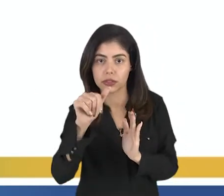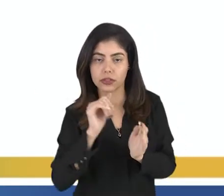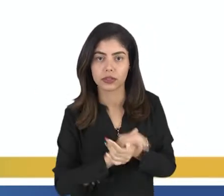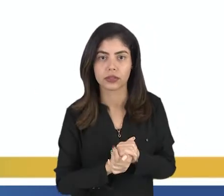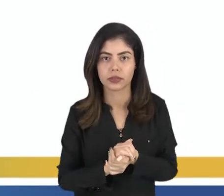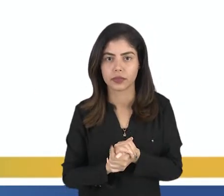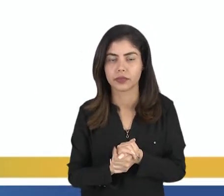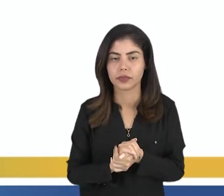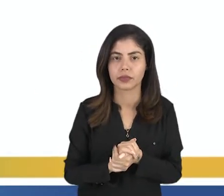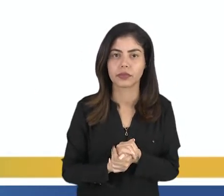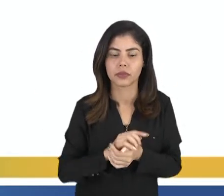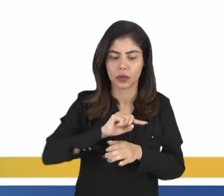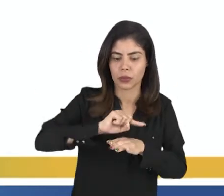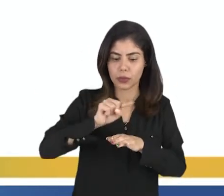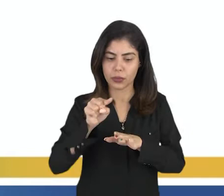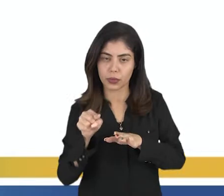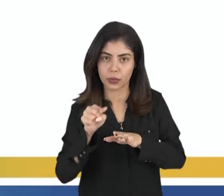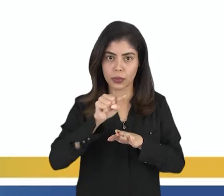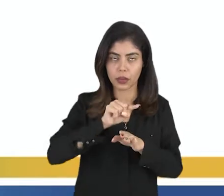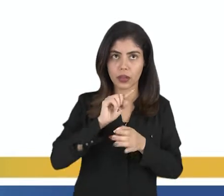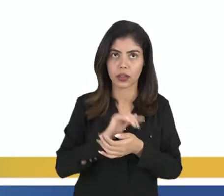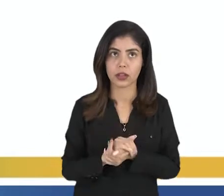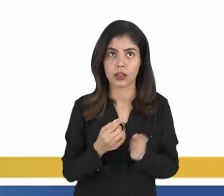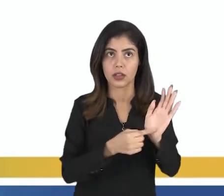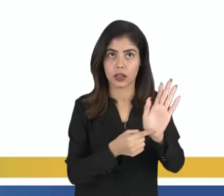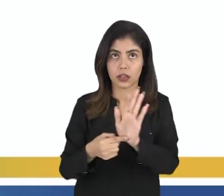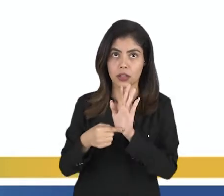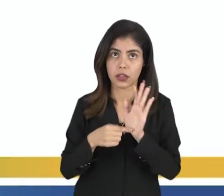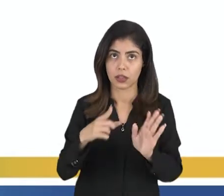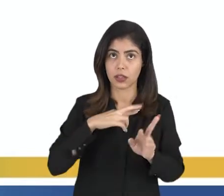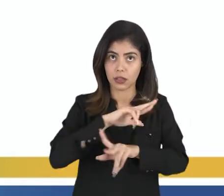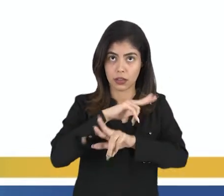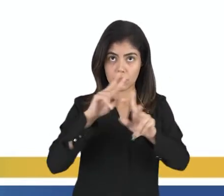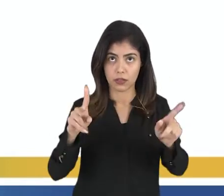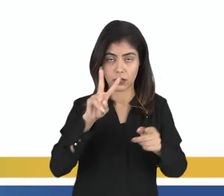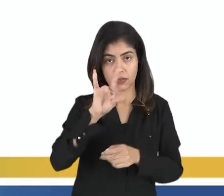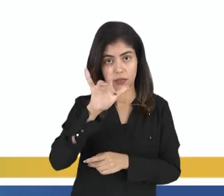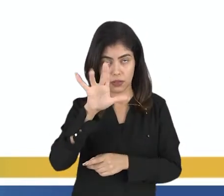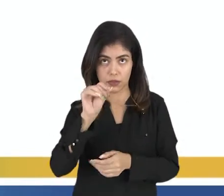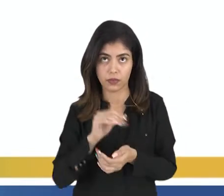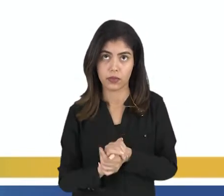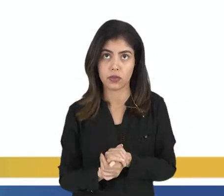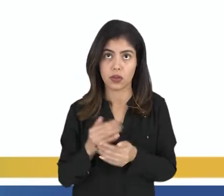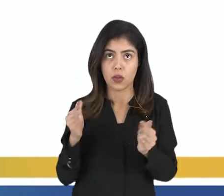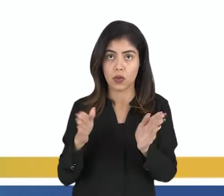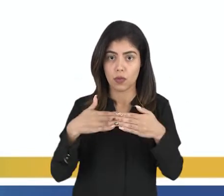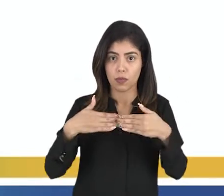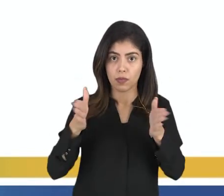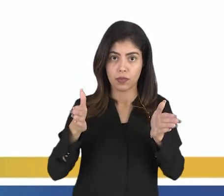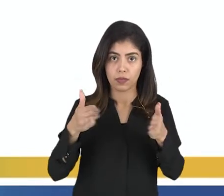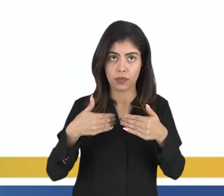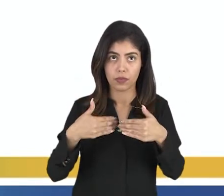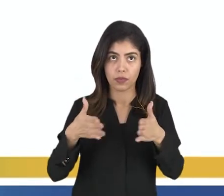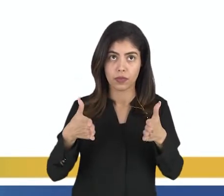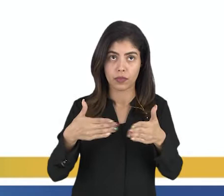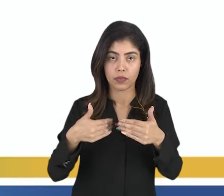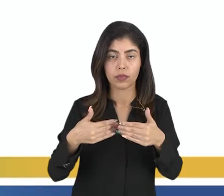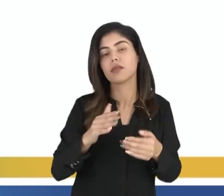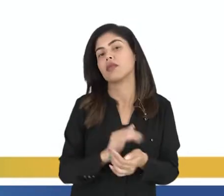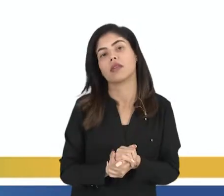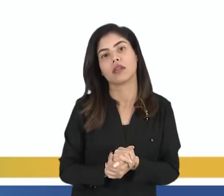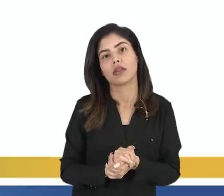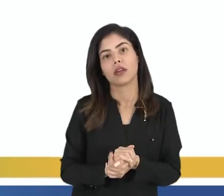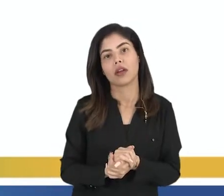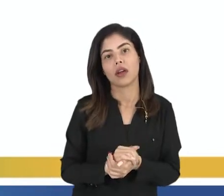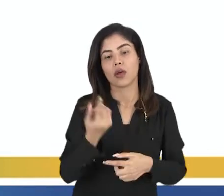as artérias, ou seja, um pouco mais curvadas, e destacam-se por possuir várias válvulas, que são como portas que se abrem e fecham